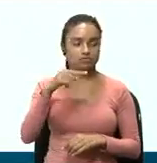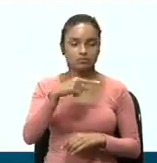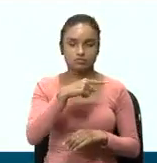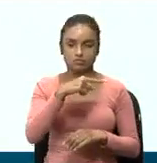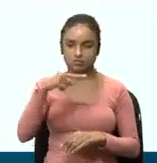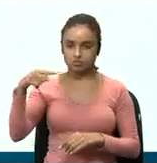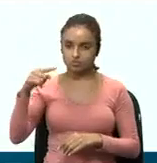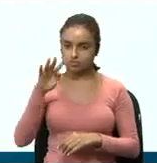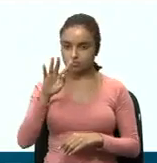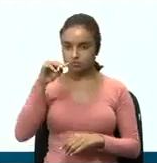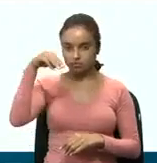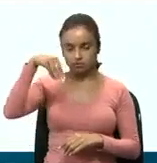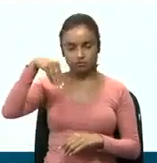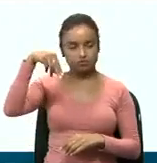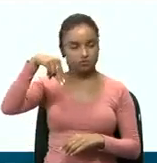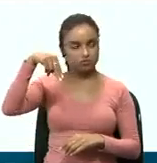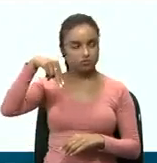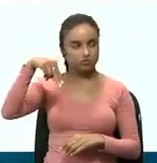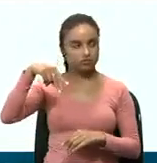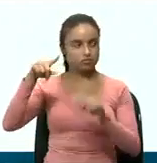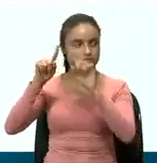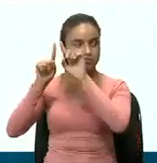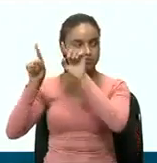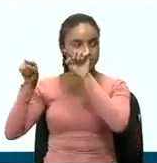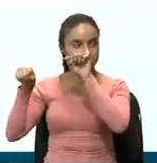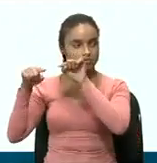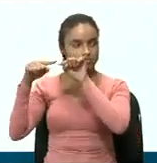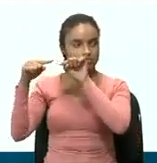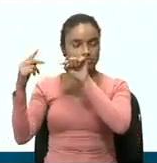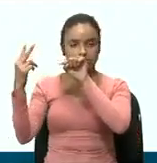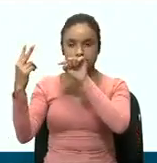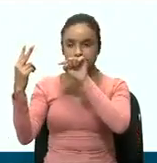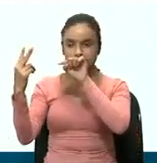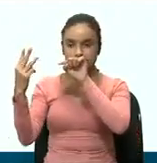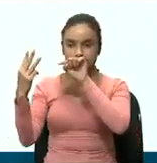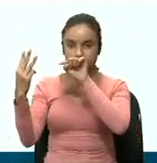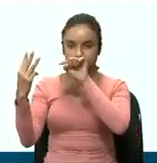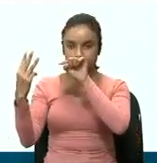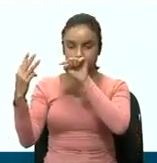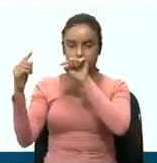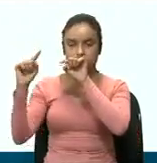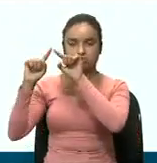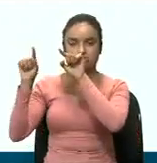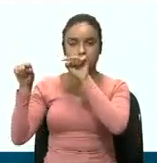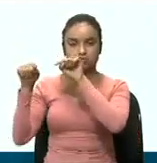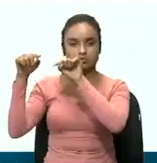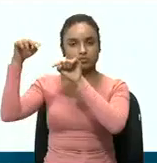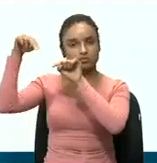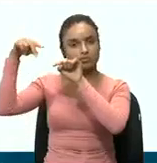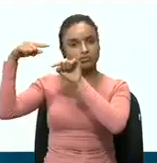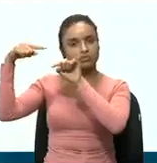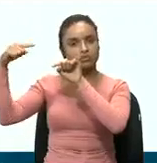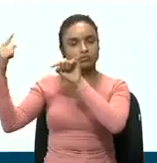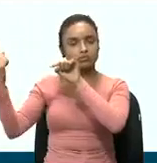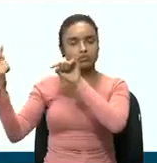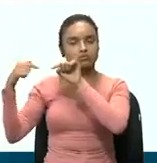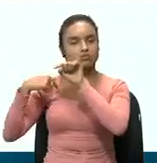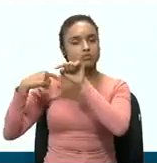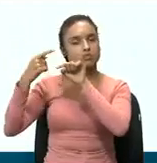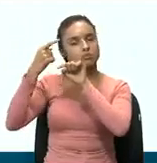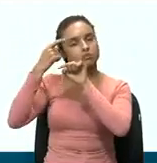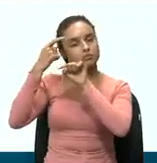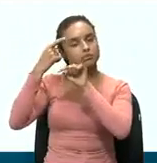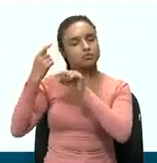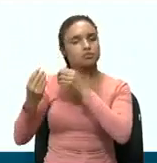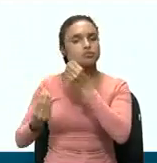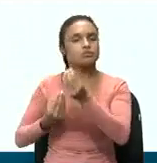a n menos 1, ok? E agora eu vou ter que pensar o seguinte,